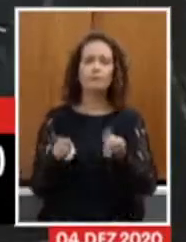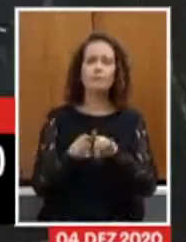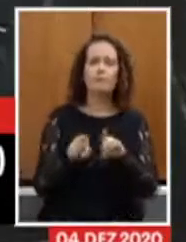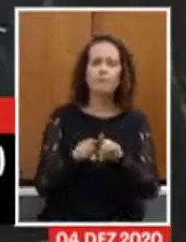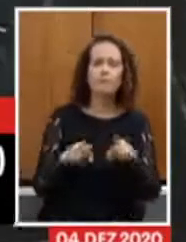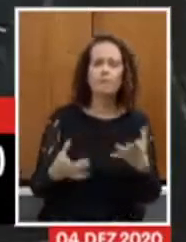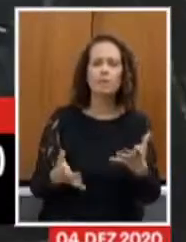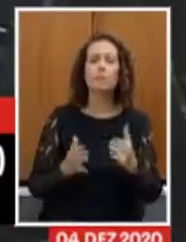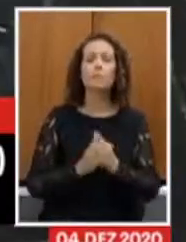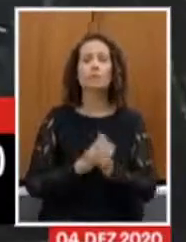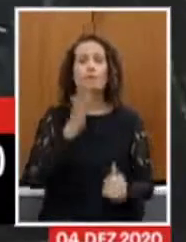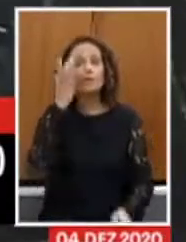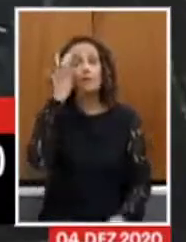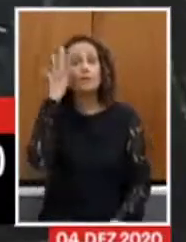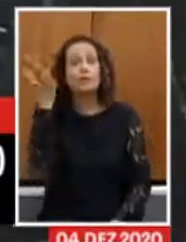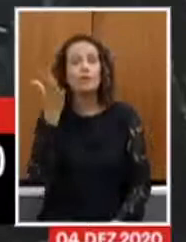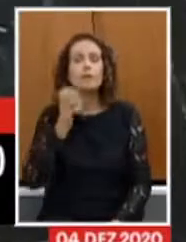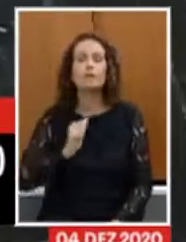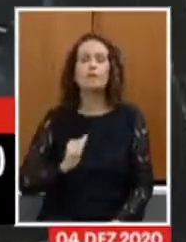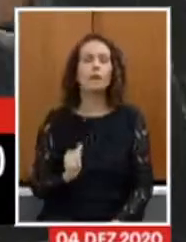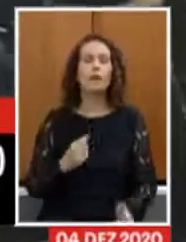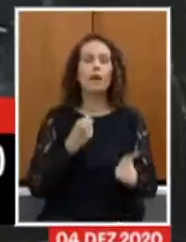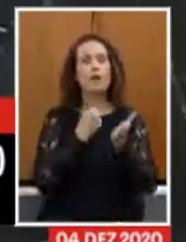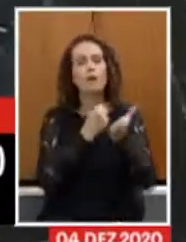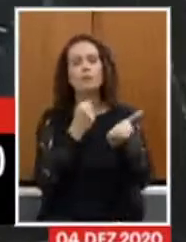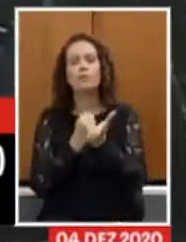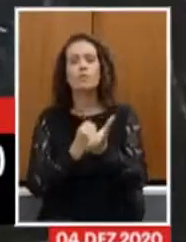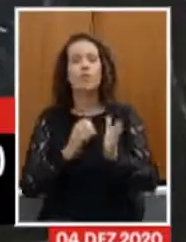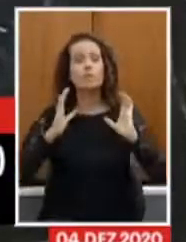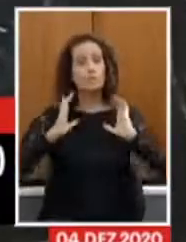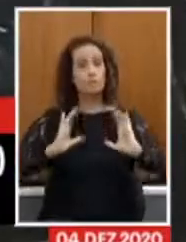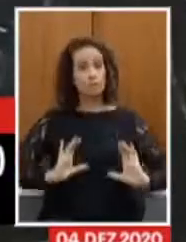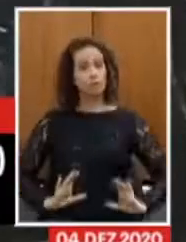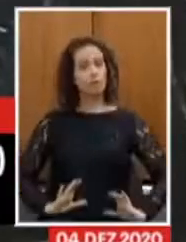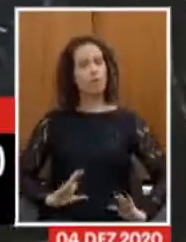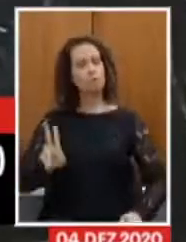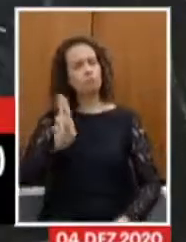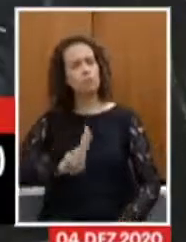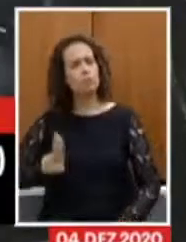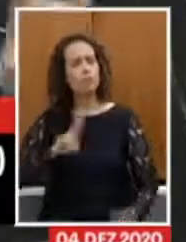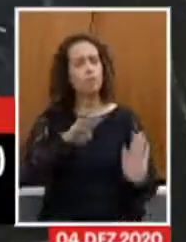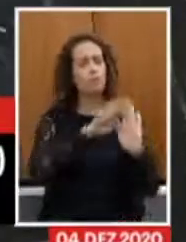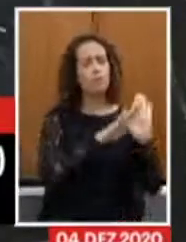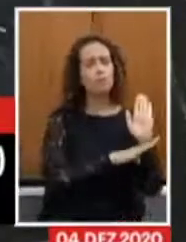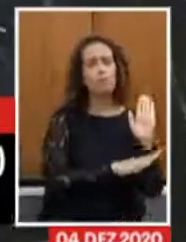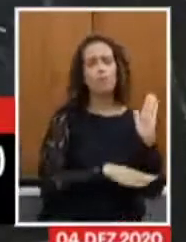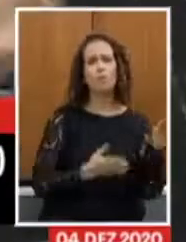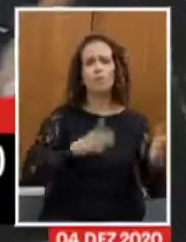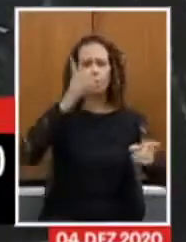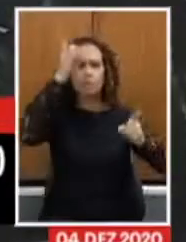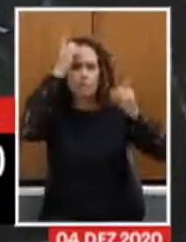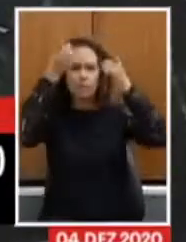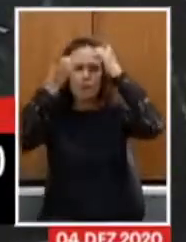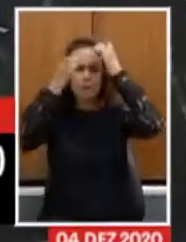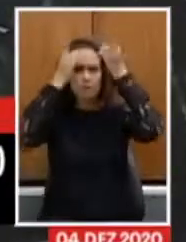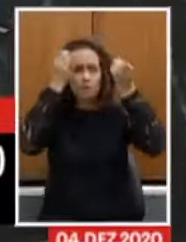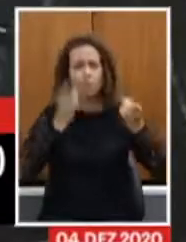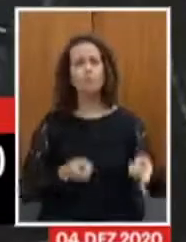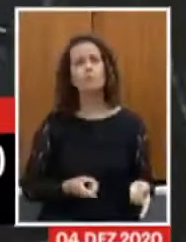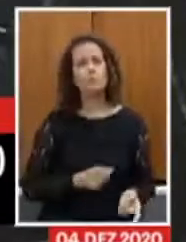desburocratizar, facilitar o atendimento ao cidadão através de programas, através de criações dessas